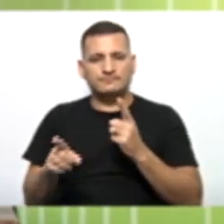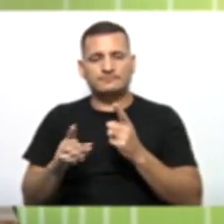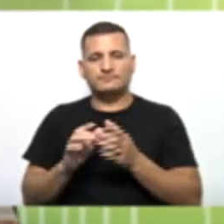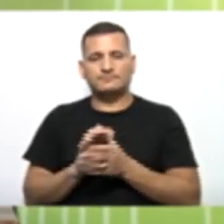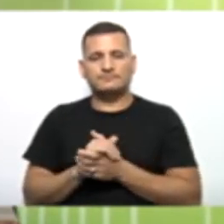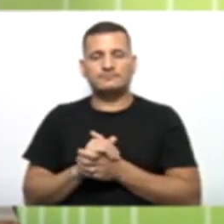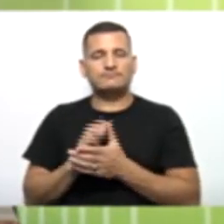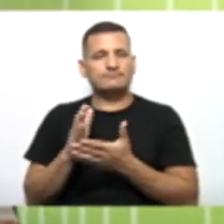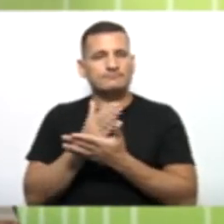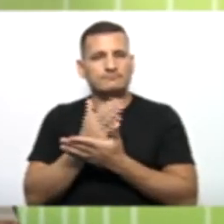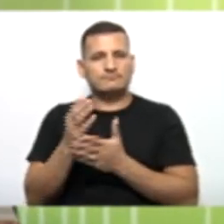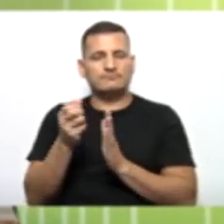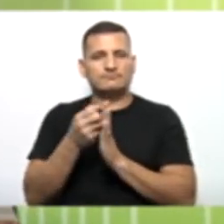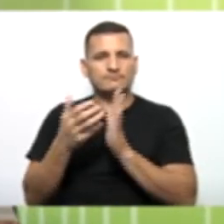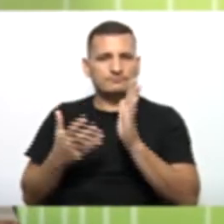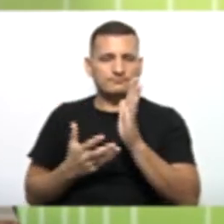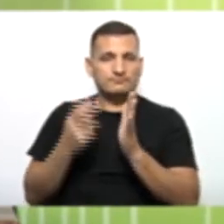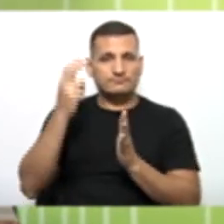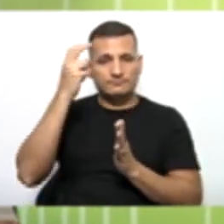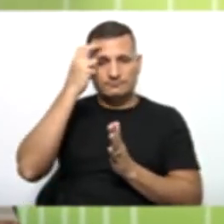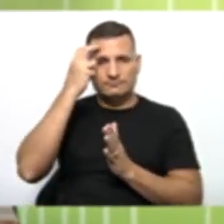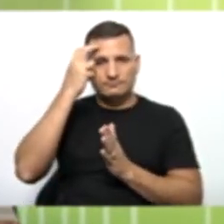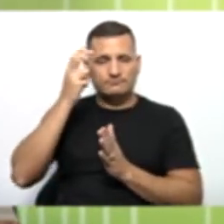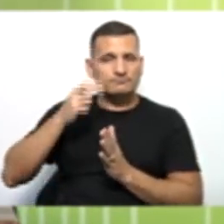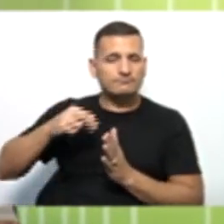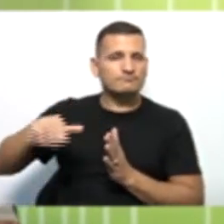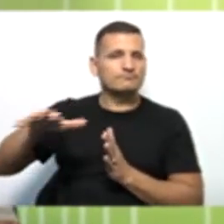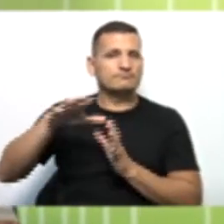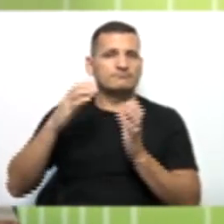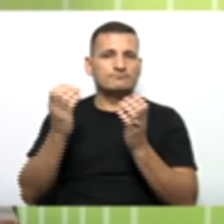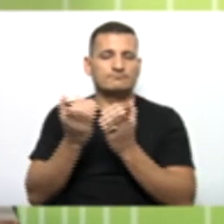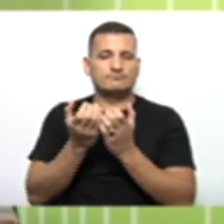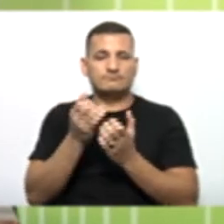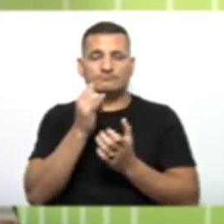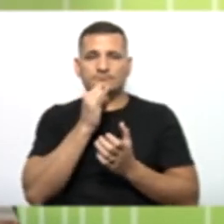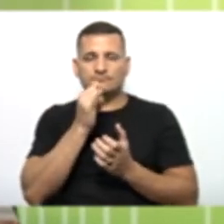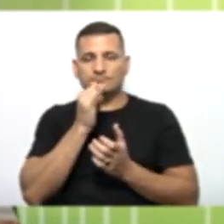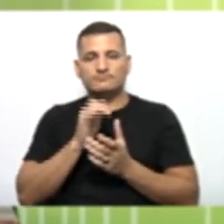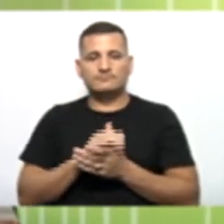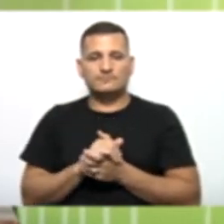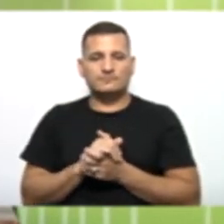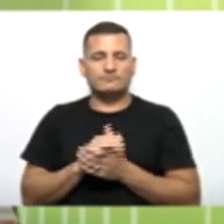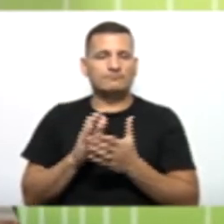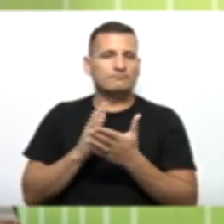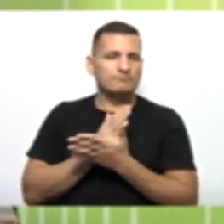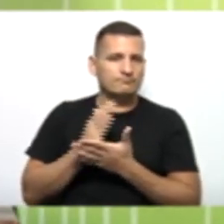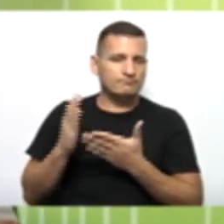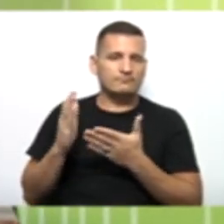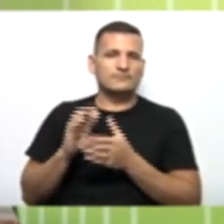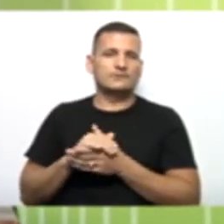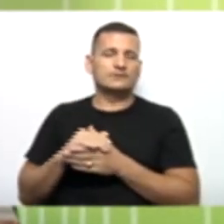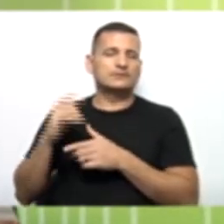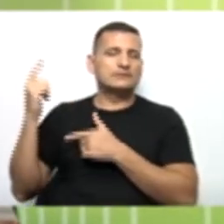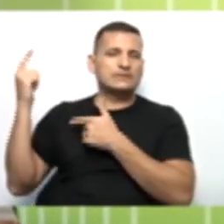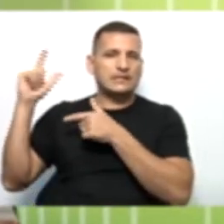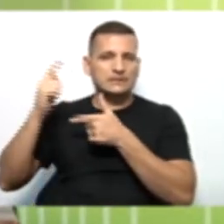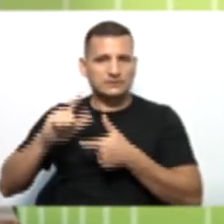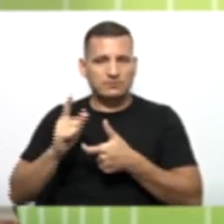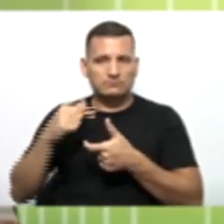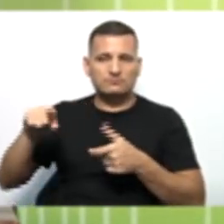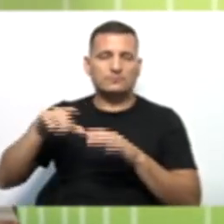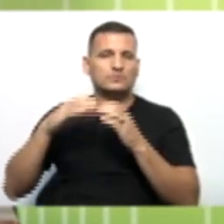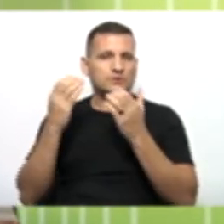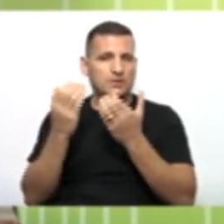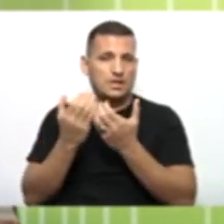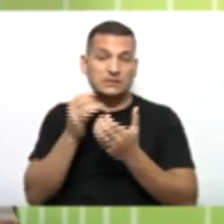alguns aspectos de cultura daquela comunidade, por exemplo, algumas tradições daquela comunidade e que podem ser impactados